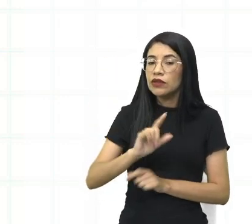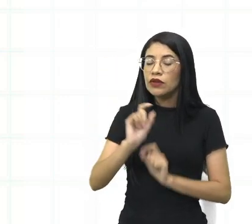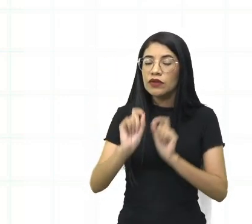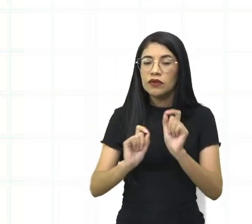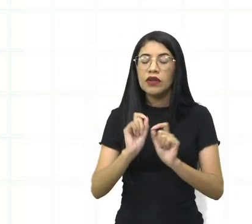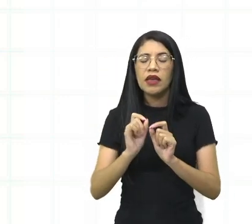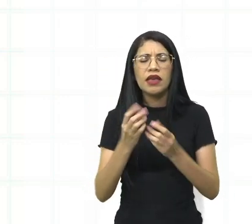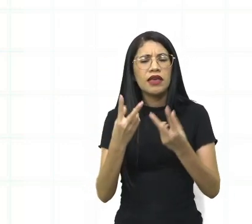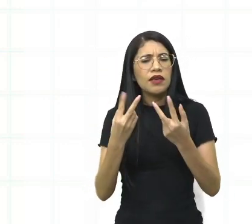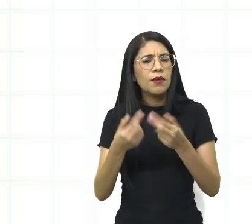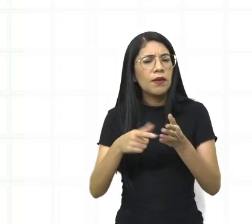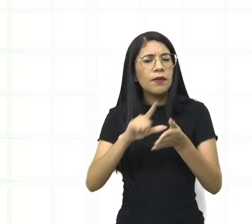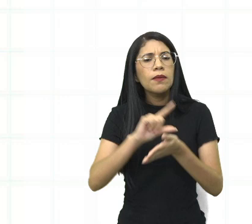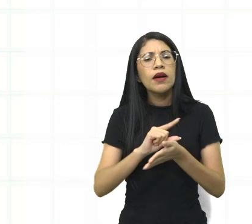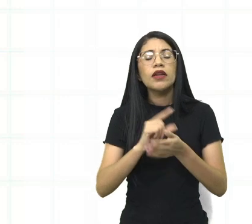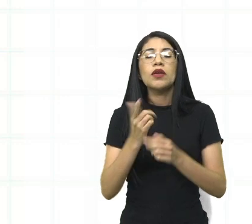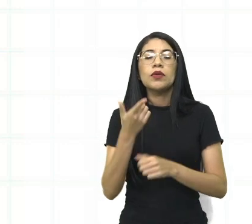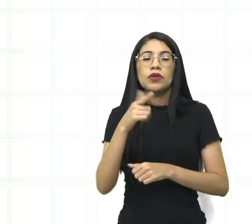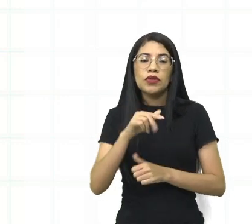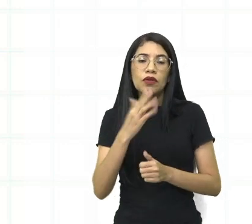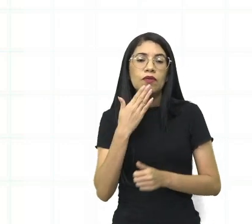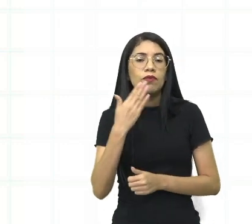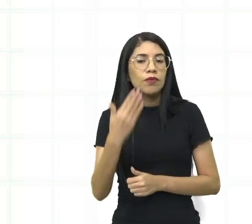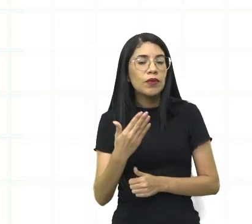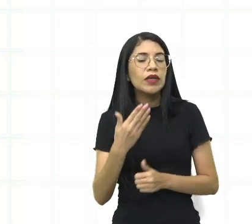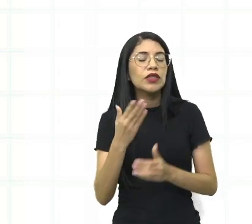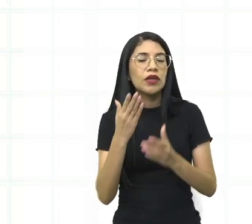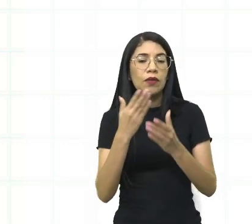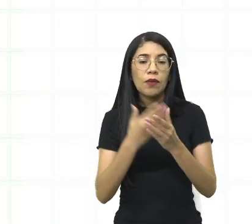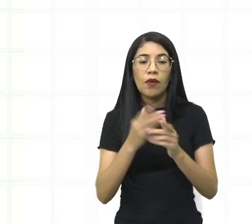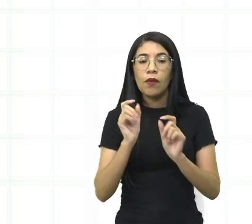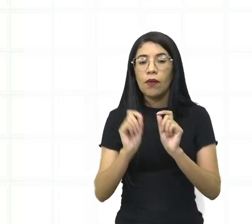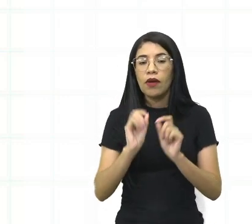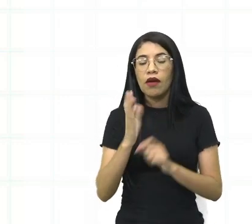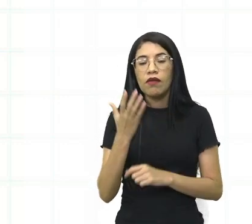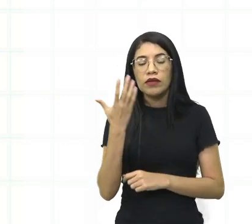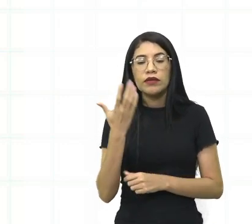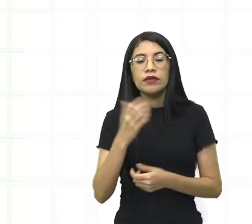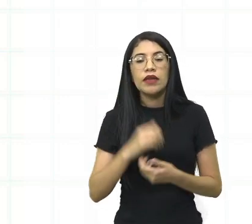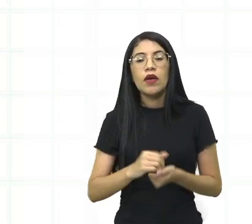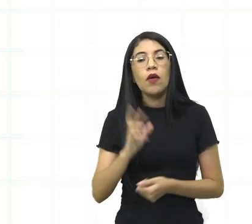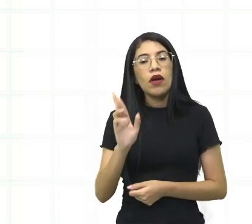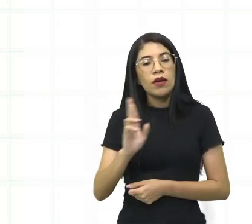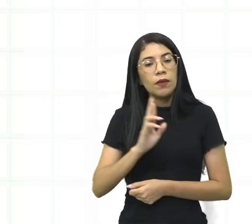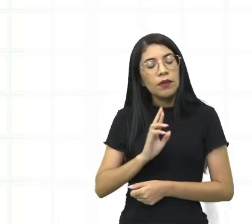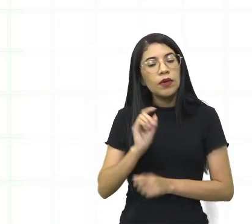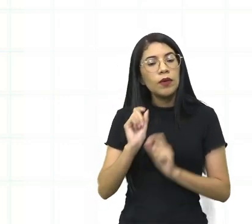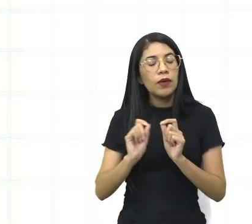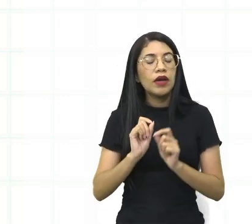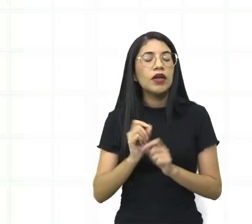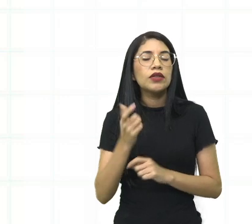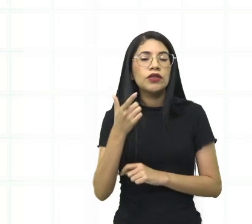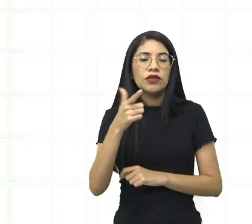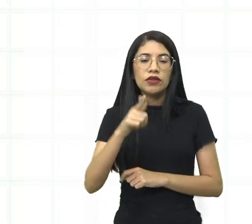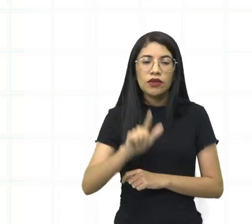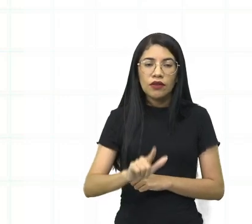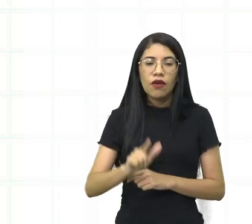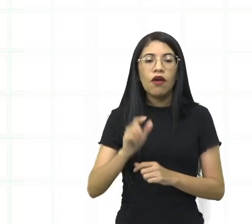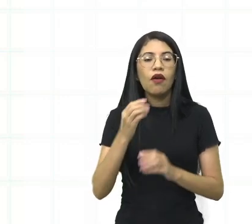de e-mail anterior. Abri mais uma solicitação e fui respondida mais uma vez com o